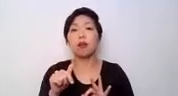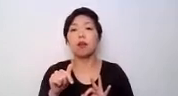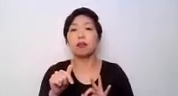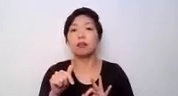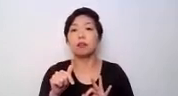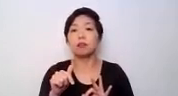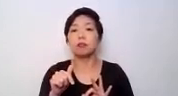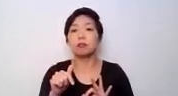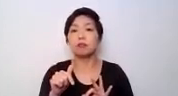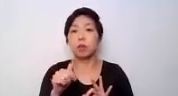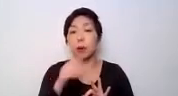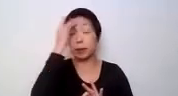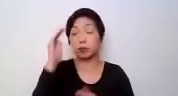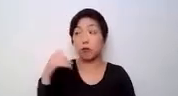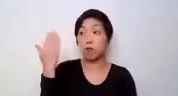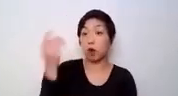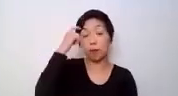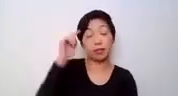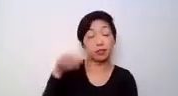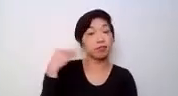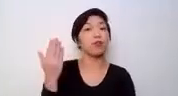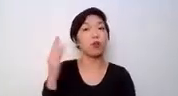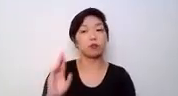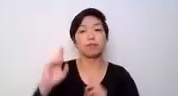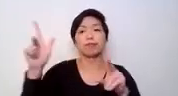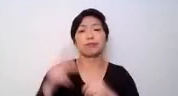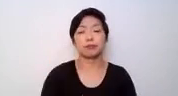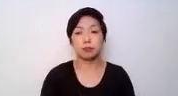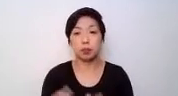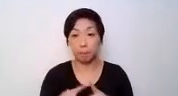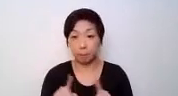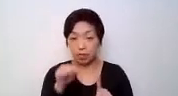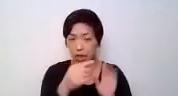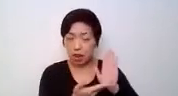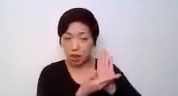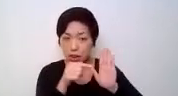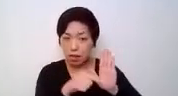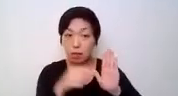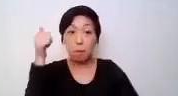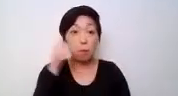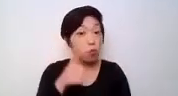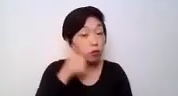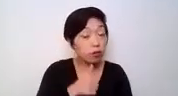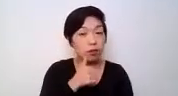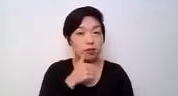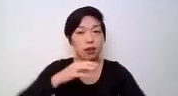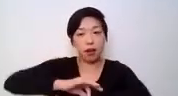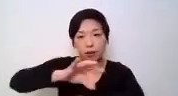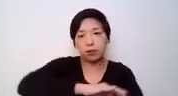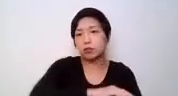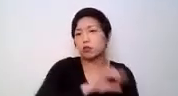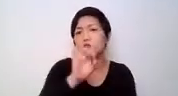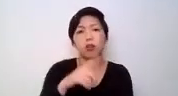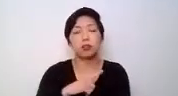de outsider mas a Lina como uma figura na arquitetura como uma mulher né imagina era só ela e mais